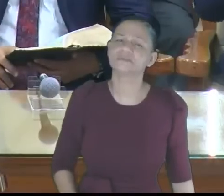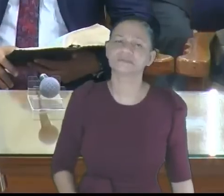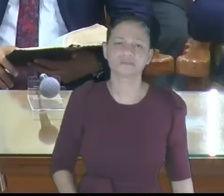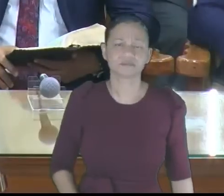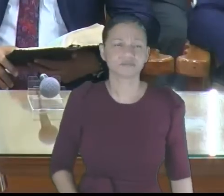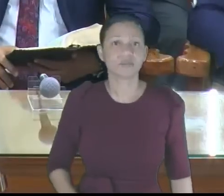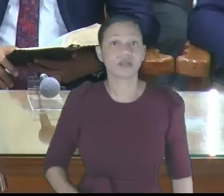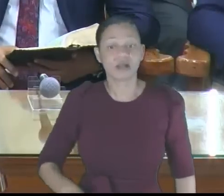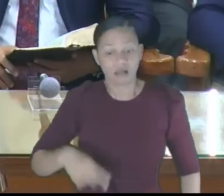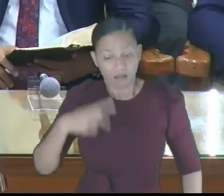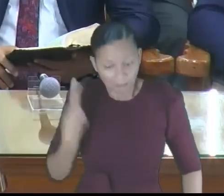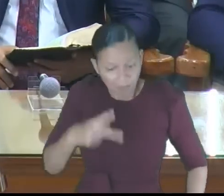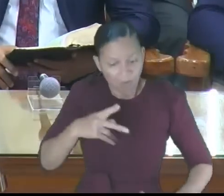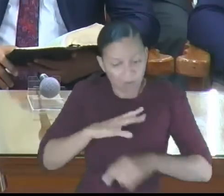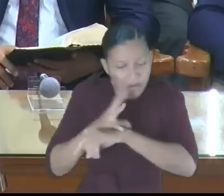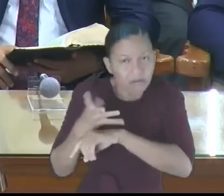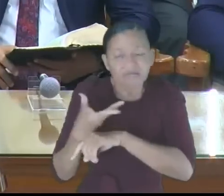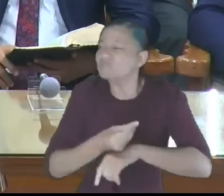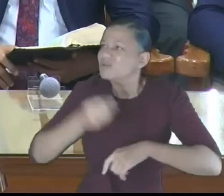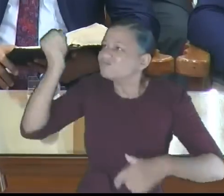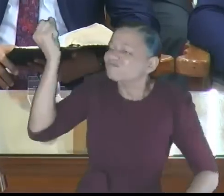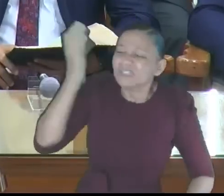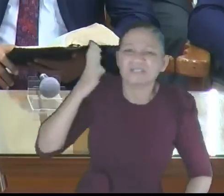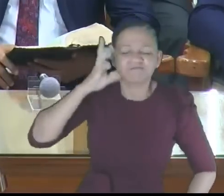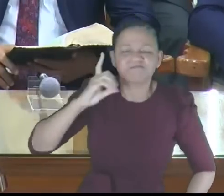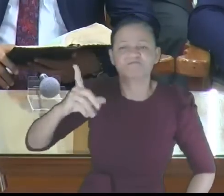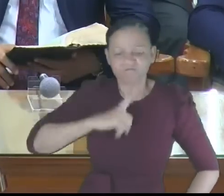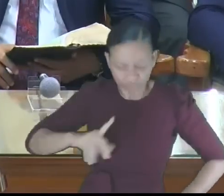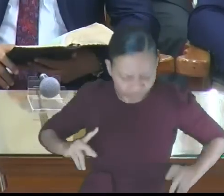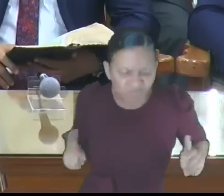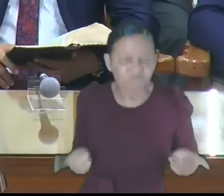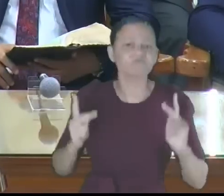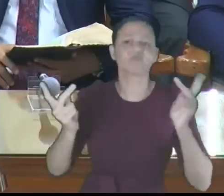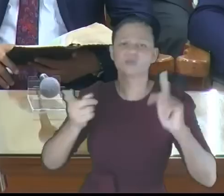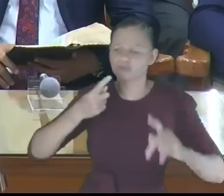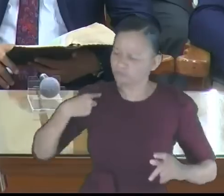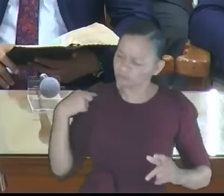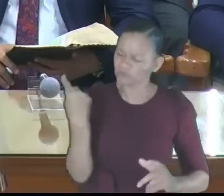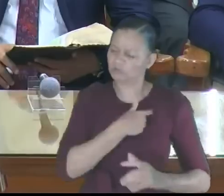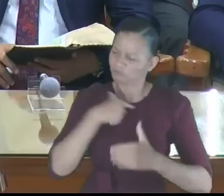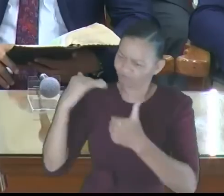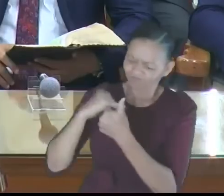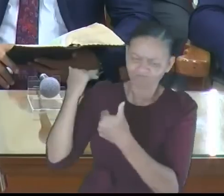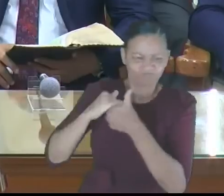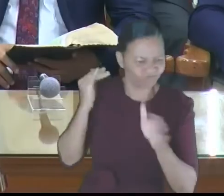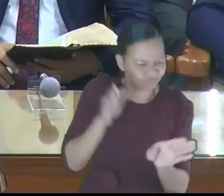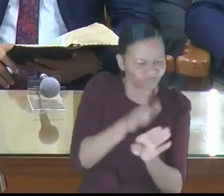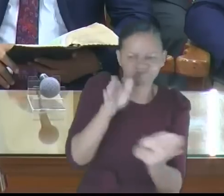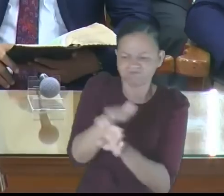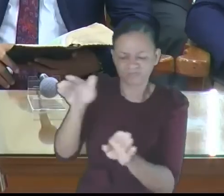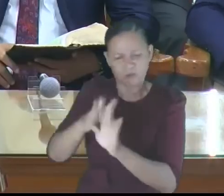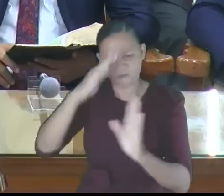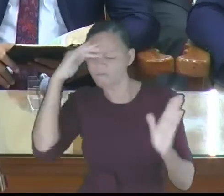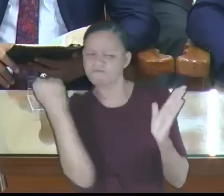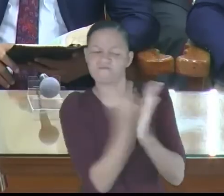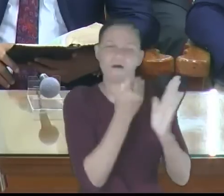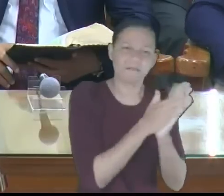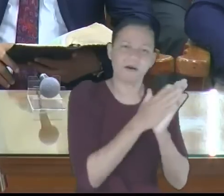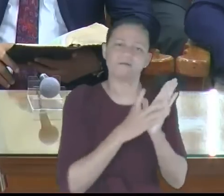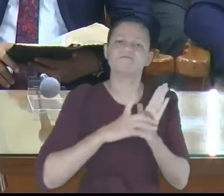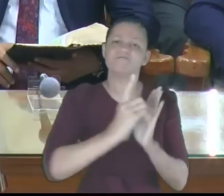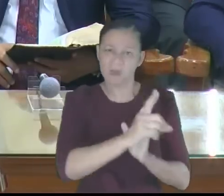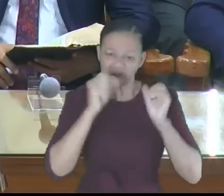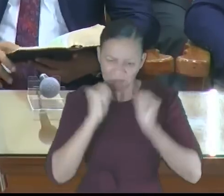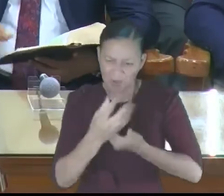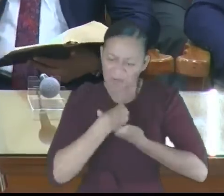A nossa igreja, pela graça de Deus, tem vitória, porque nós somos orientados pela Sagrada Escritura, e quem